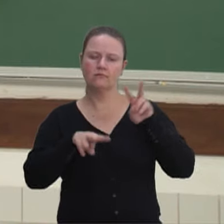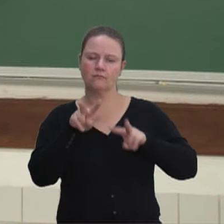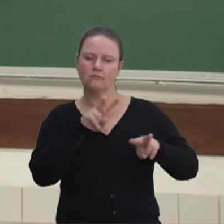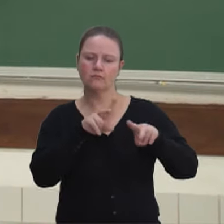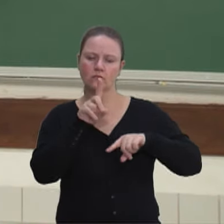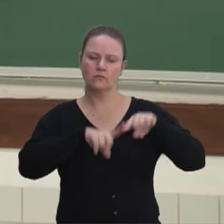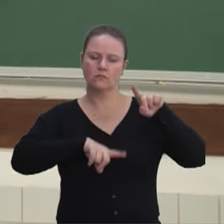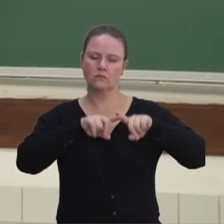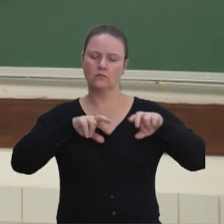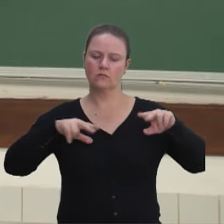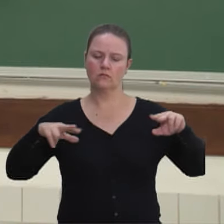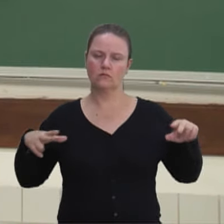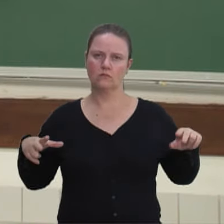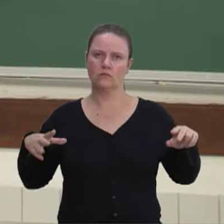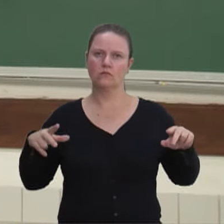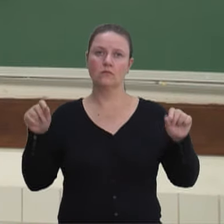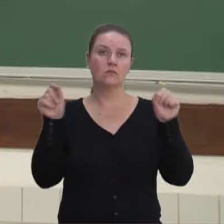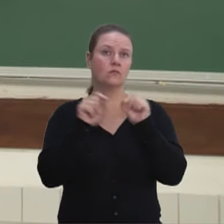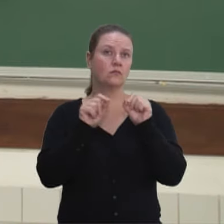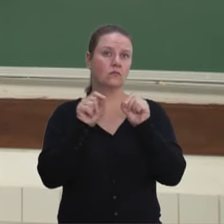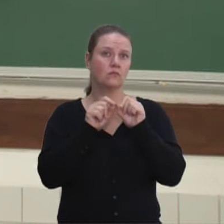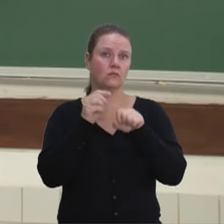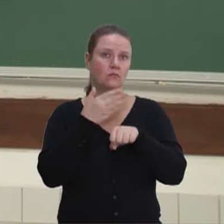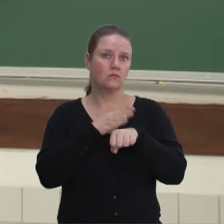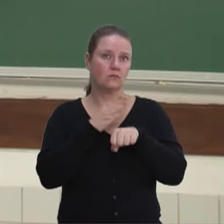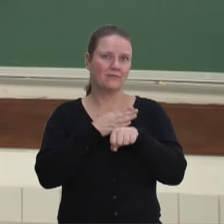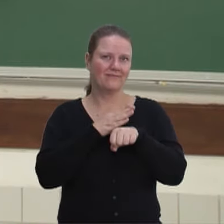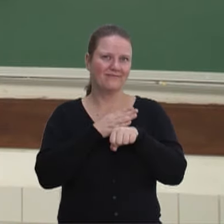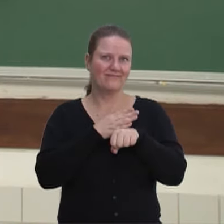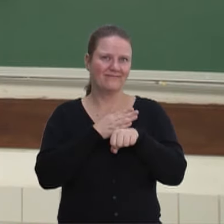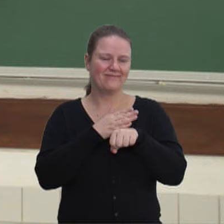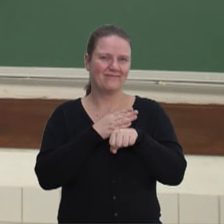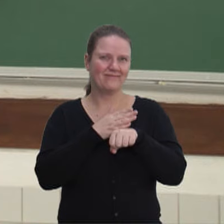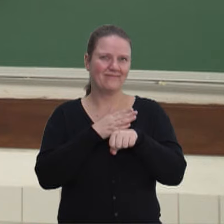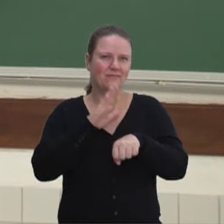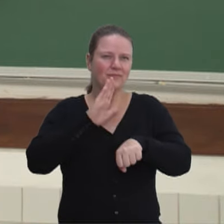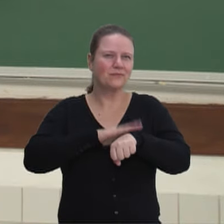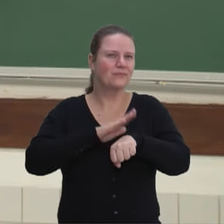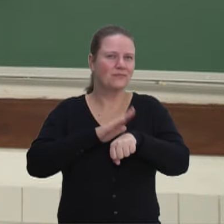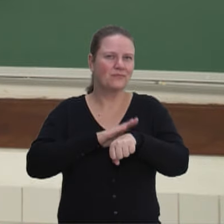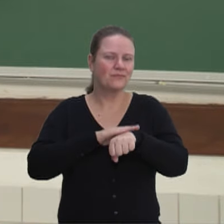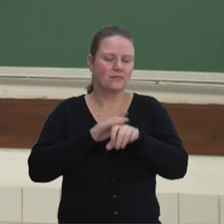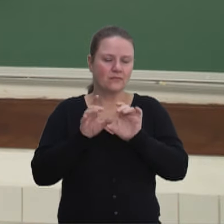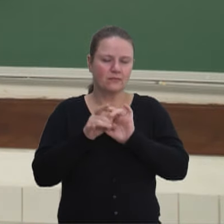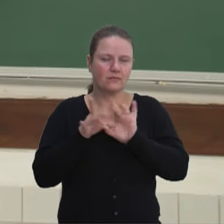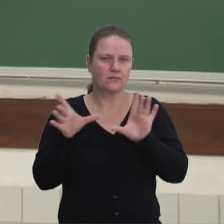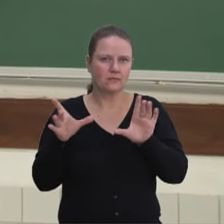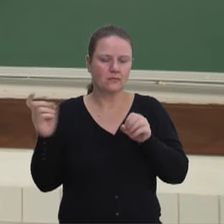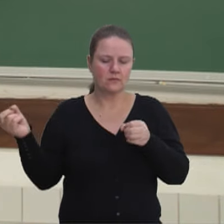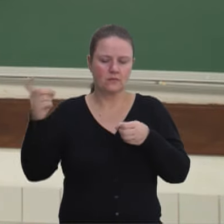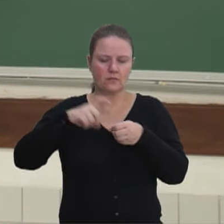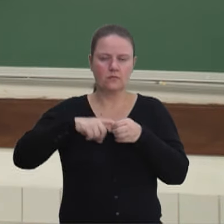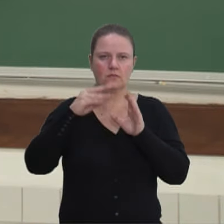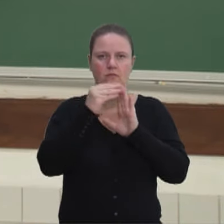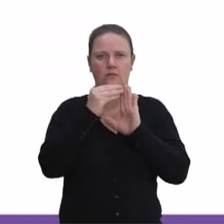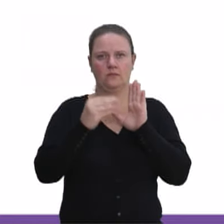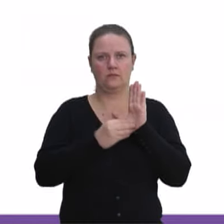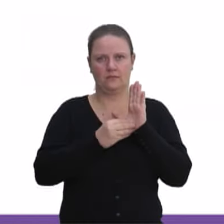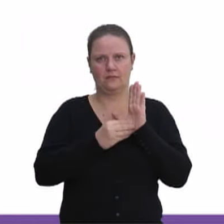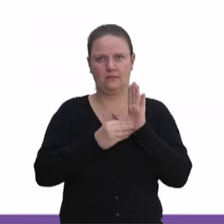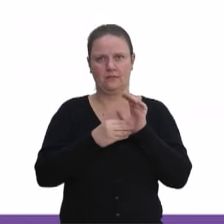material e façam a questão, tranquilo? Eu vou dar mais um tempo para a gente estar retomando no conteúdo.